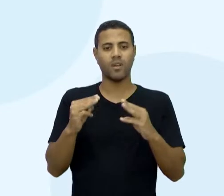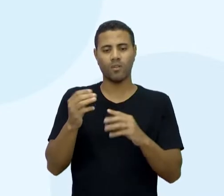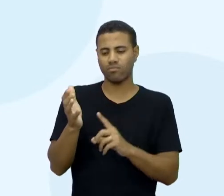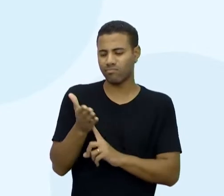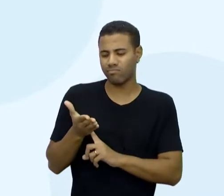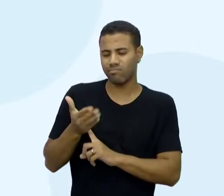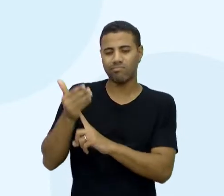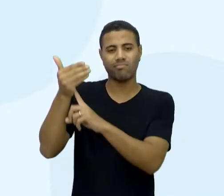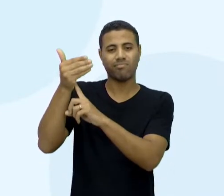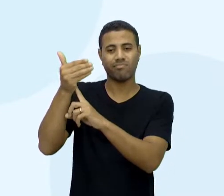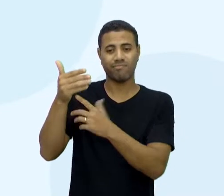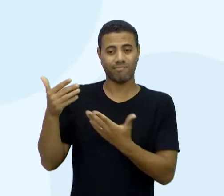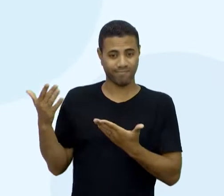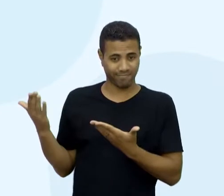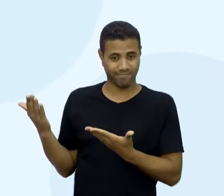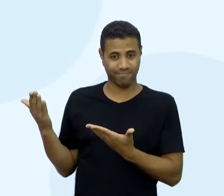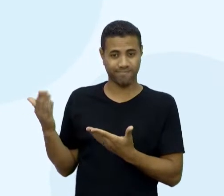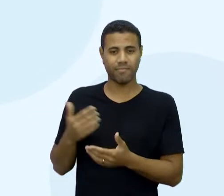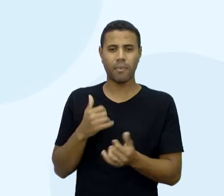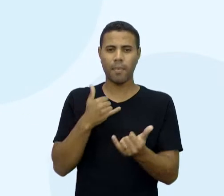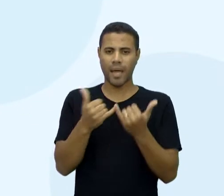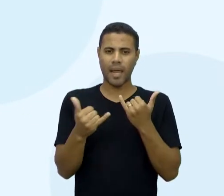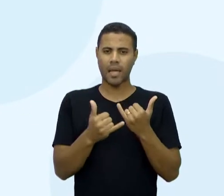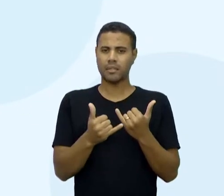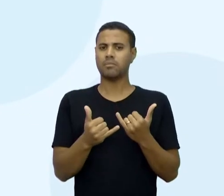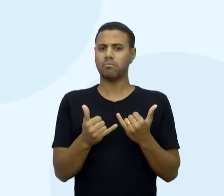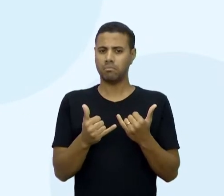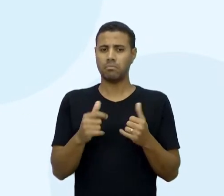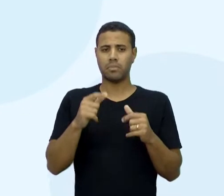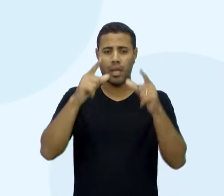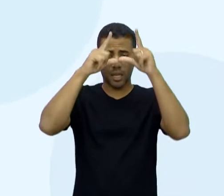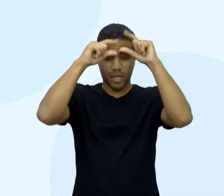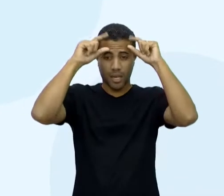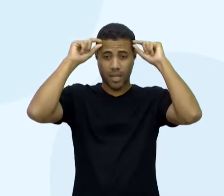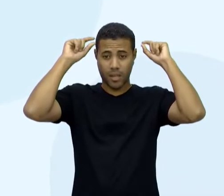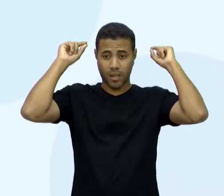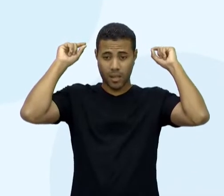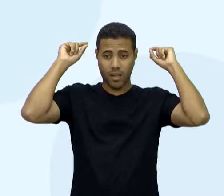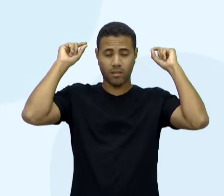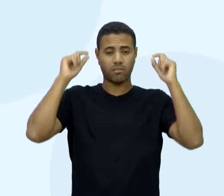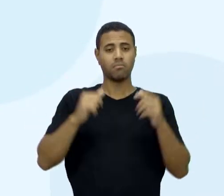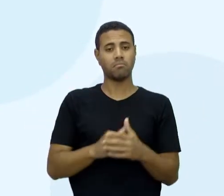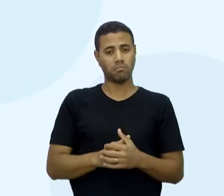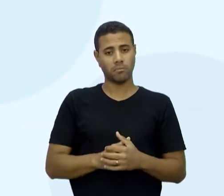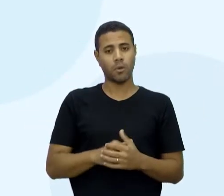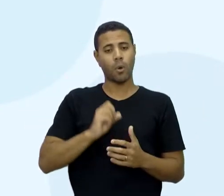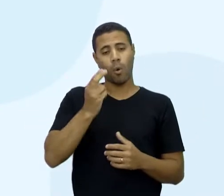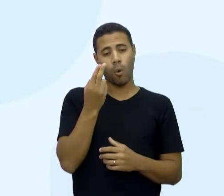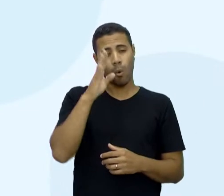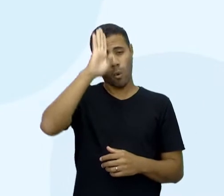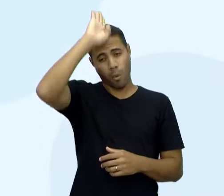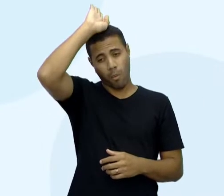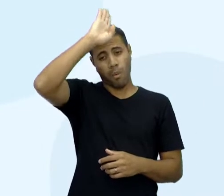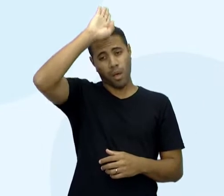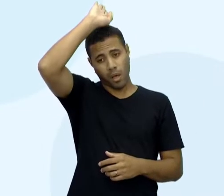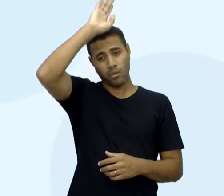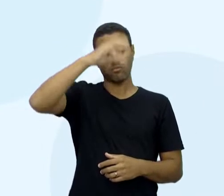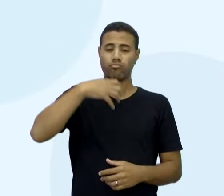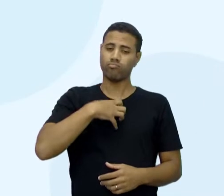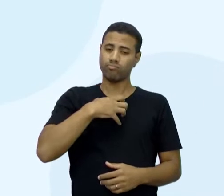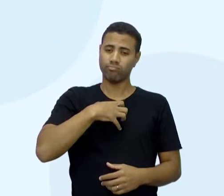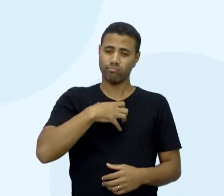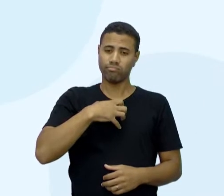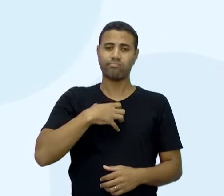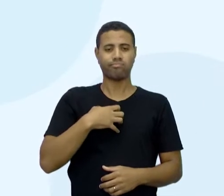a frente do museu, ele parece um templo grego, né? Ou um templo romano. Por que ele parece essas construções